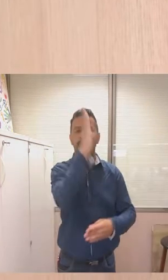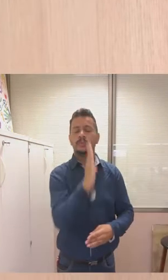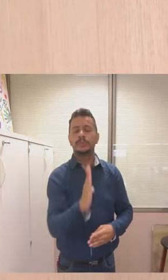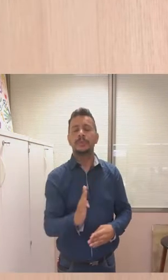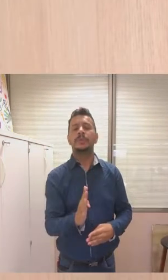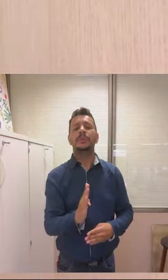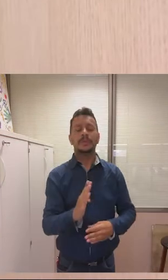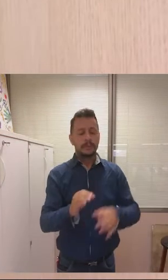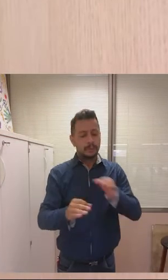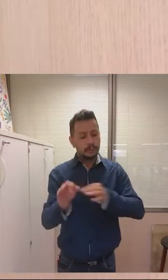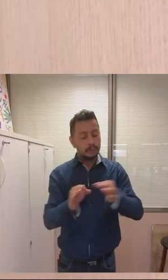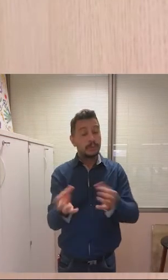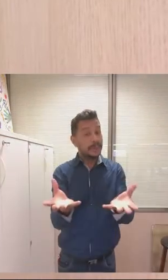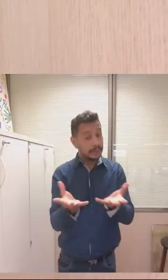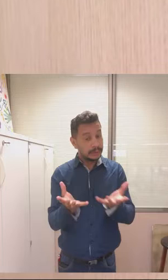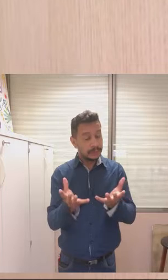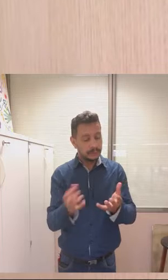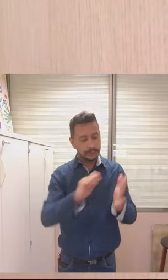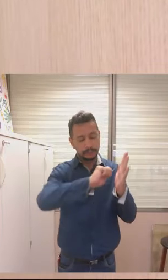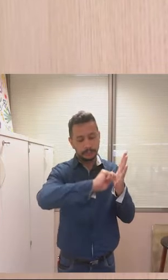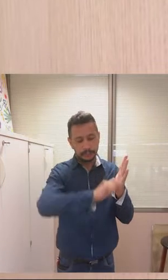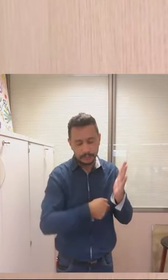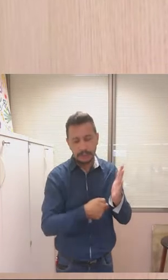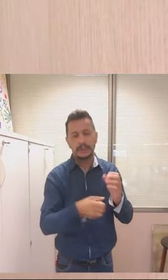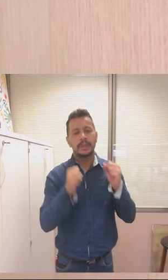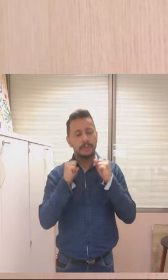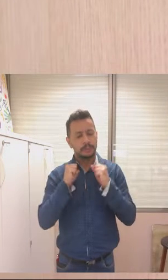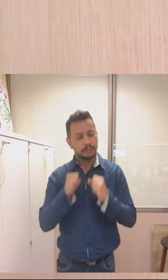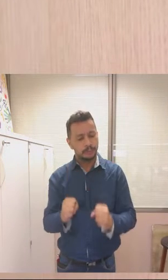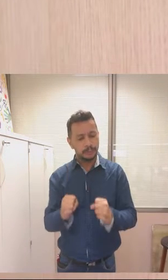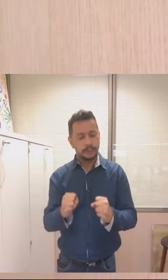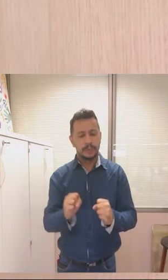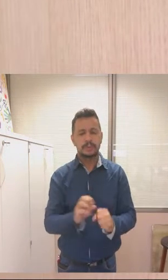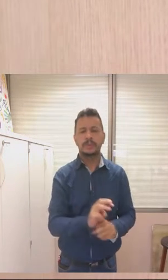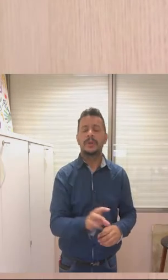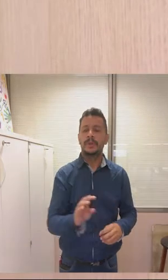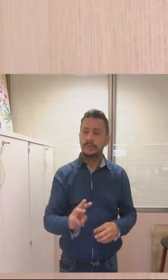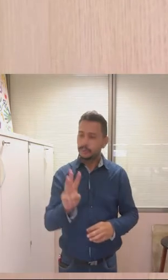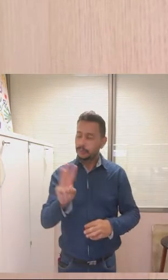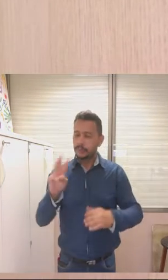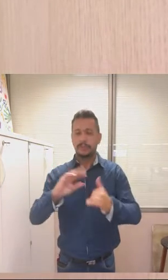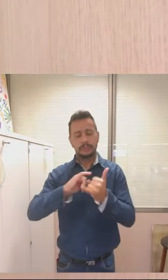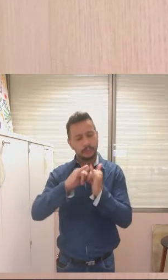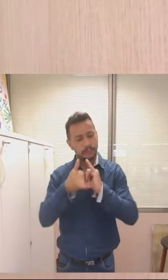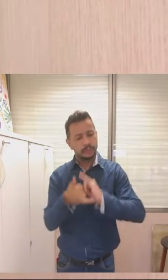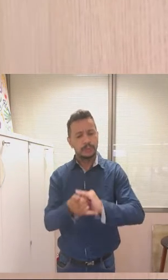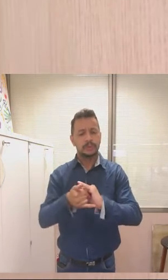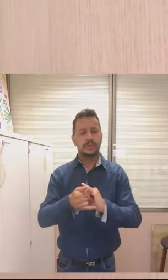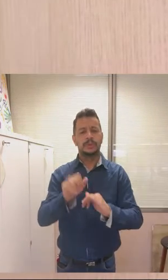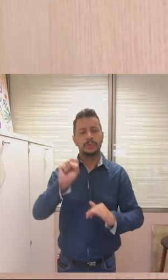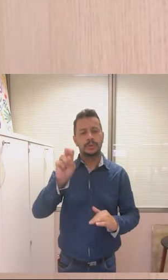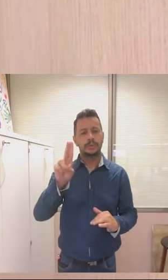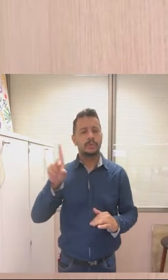do Brasil se você também quiser assinar o Manifesto basta acessar o site de Direito da